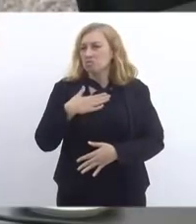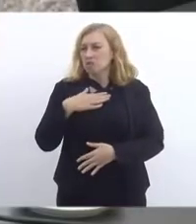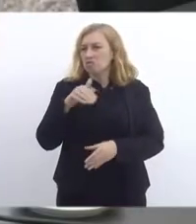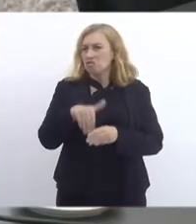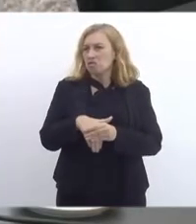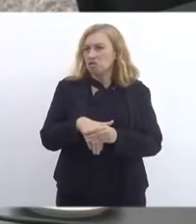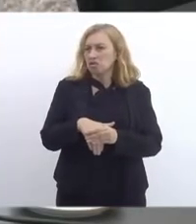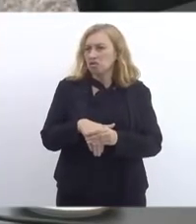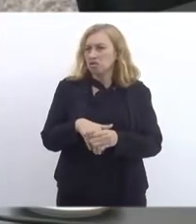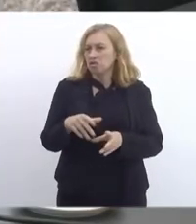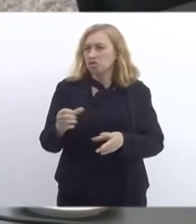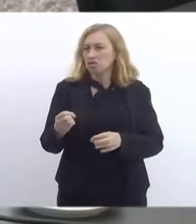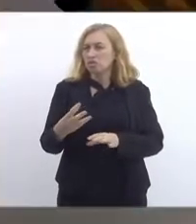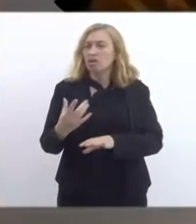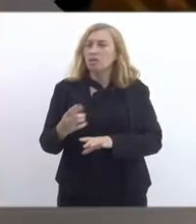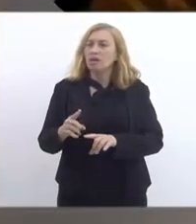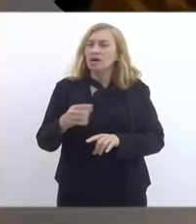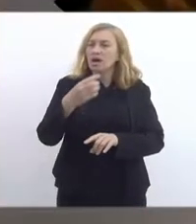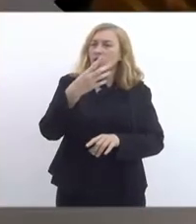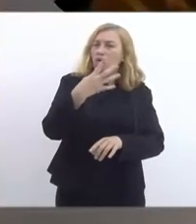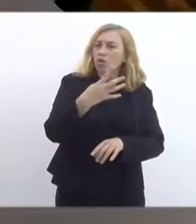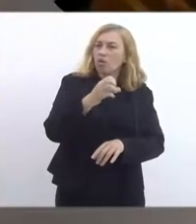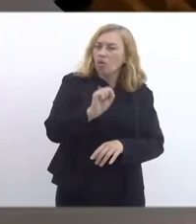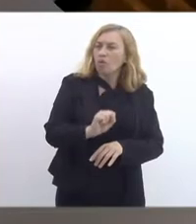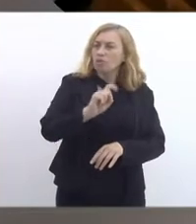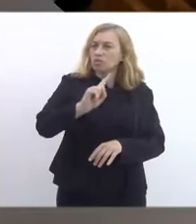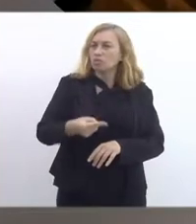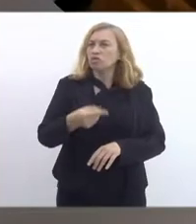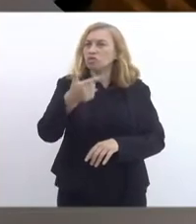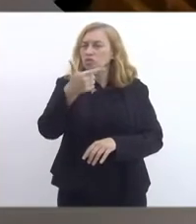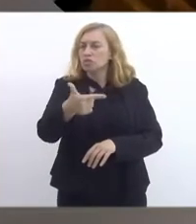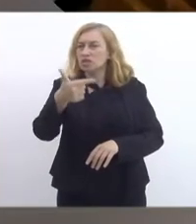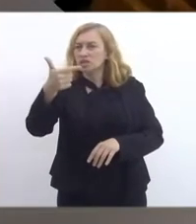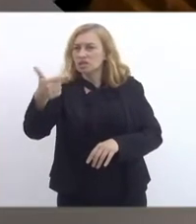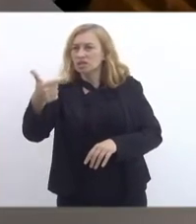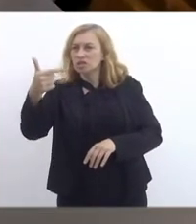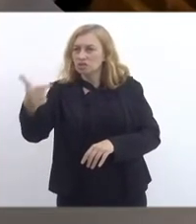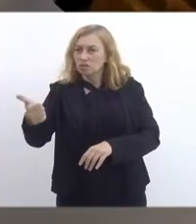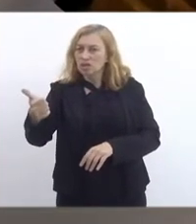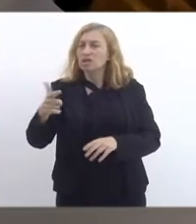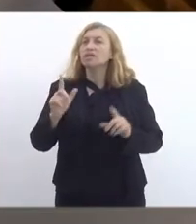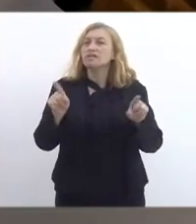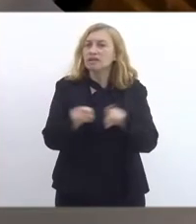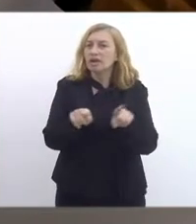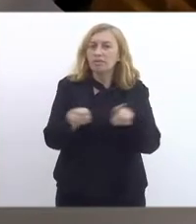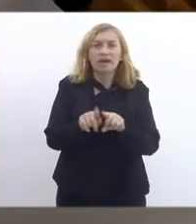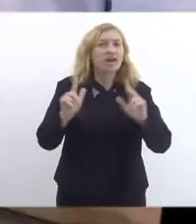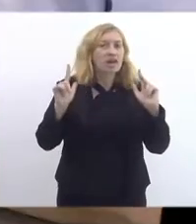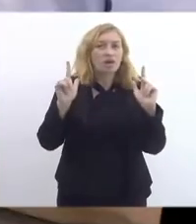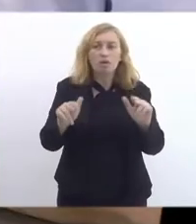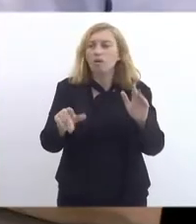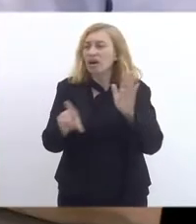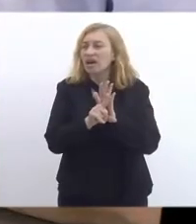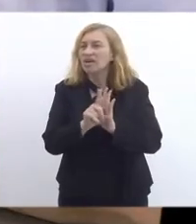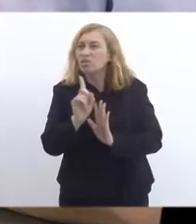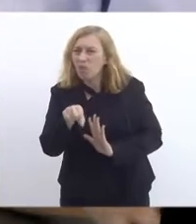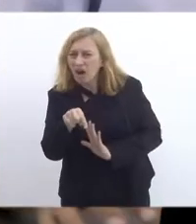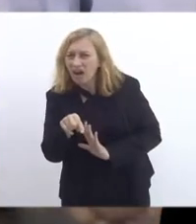mas seja o que eu entendi é que a lei 8.202 também altera a mesma lei. Sim, ou seja, querido, ela... Não é isso?